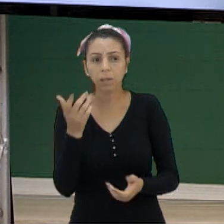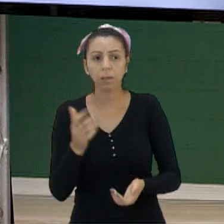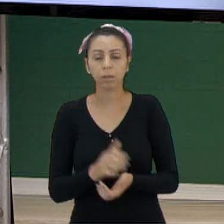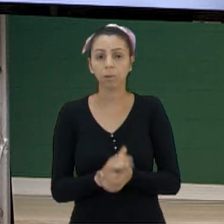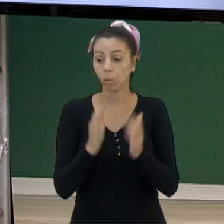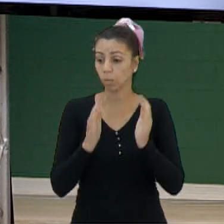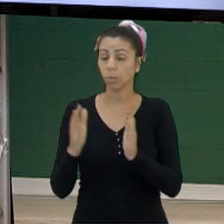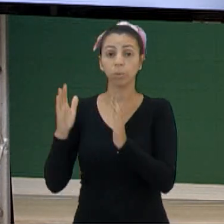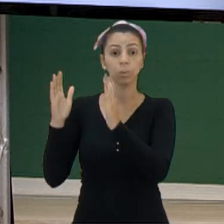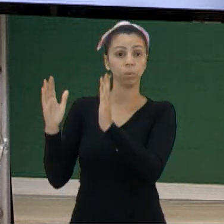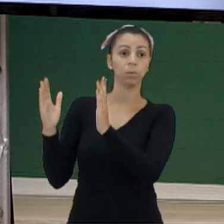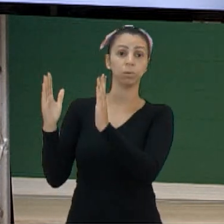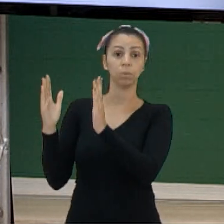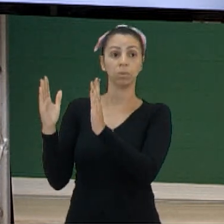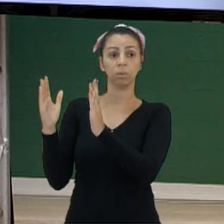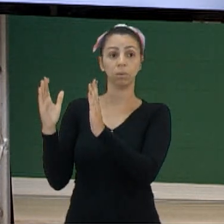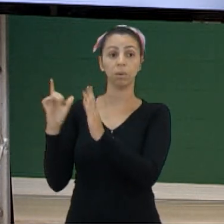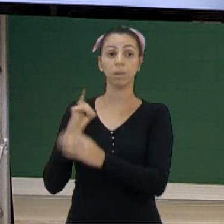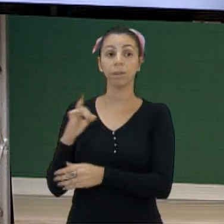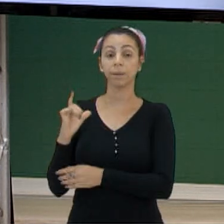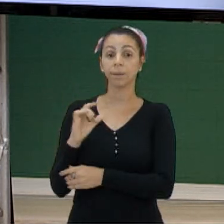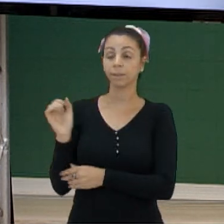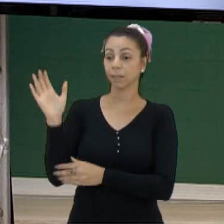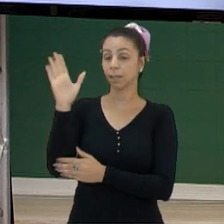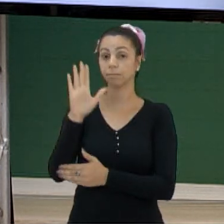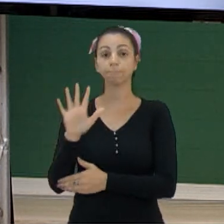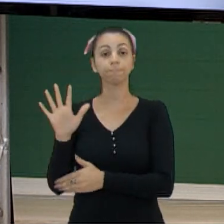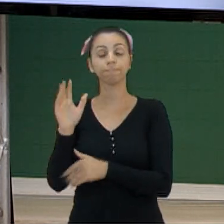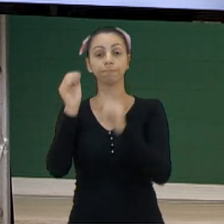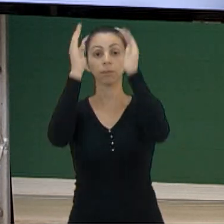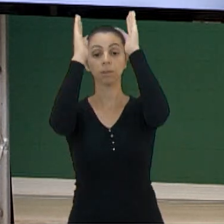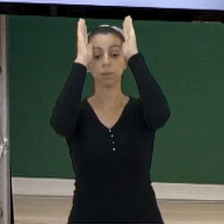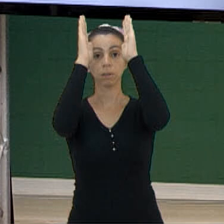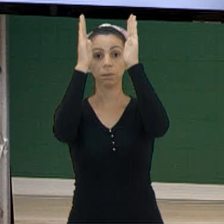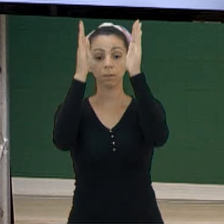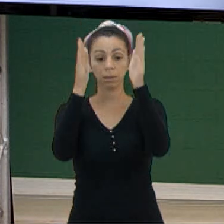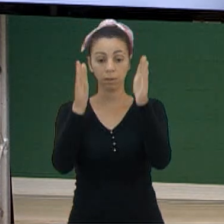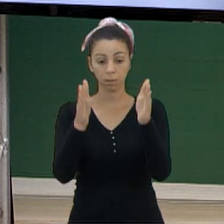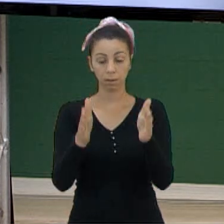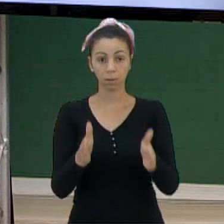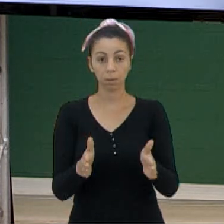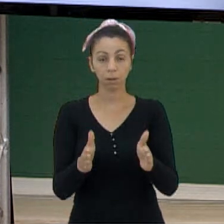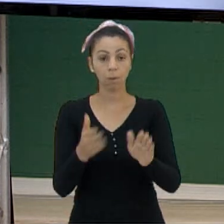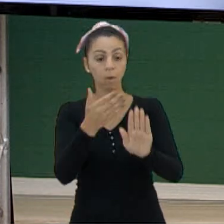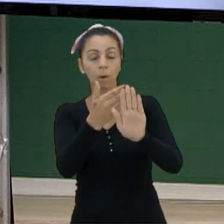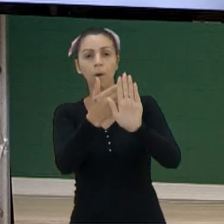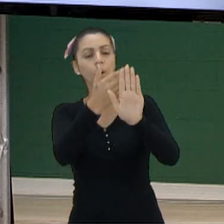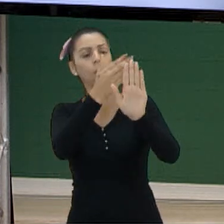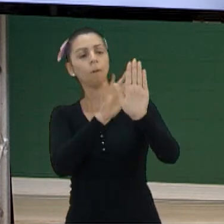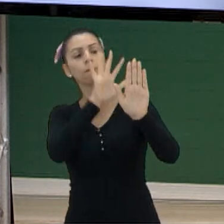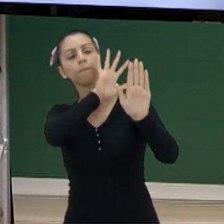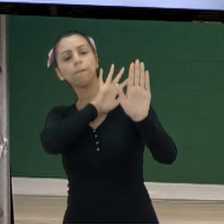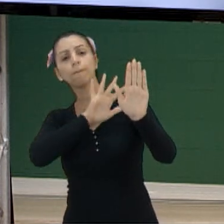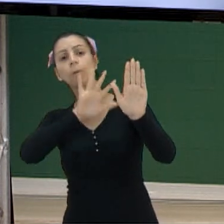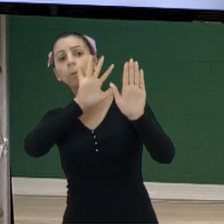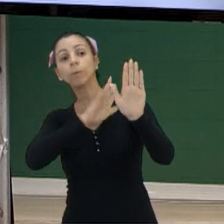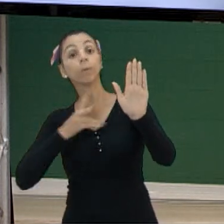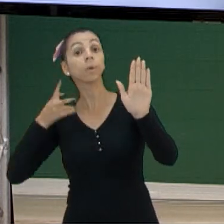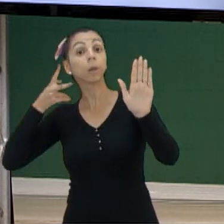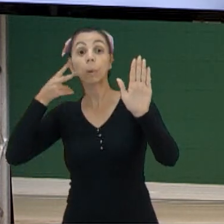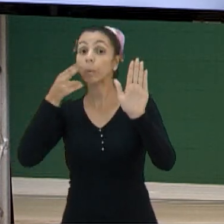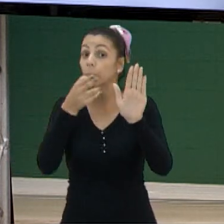lado, tá, tem uma figura central. Você consegue ver todo o fundo, tudo por